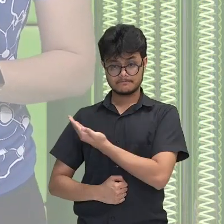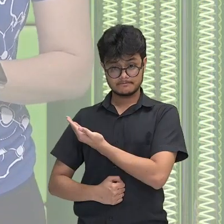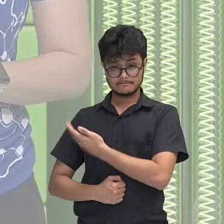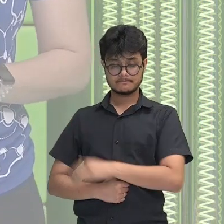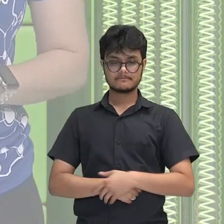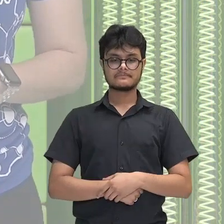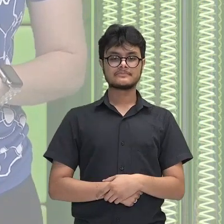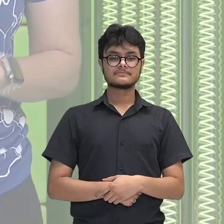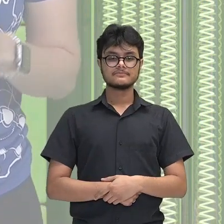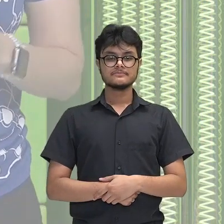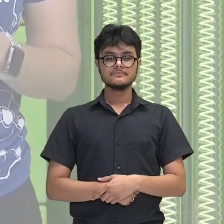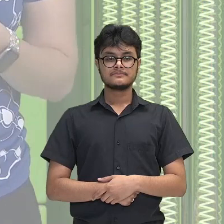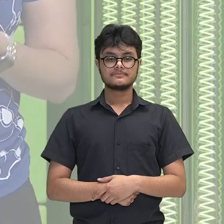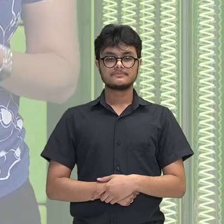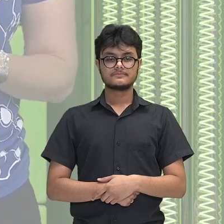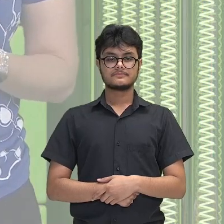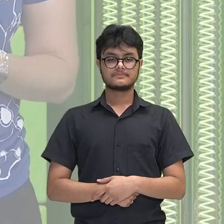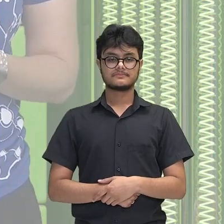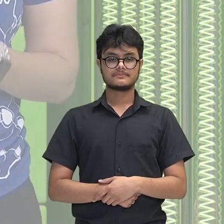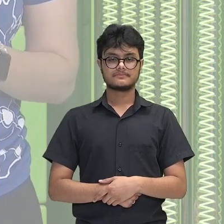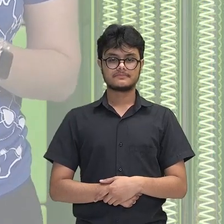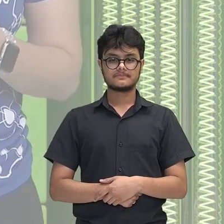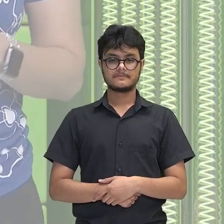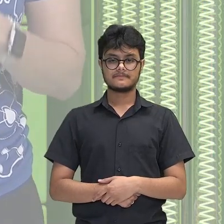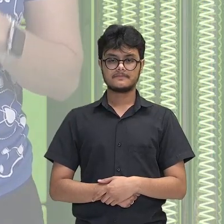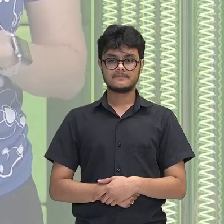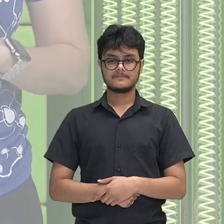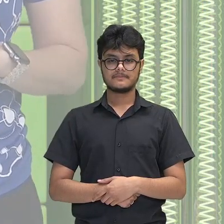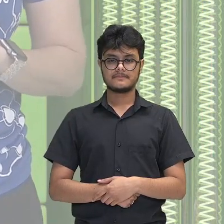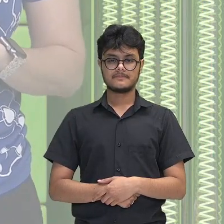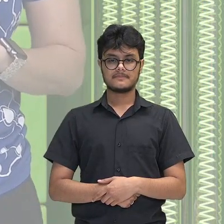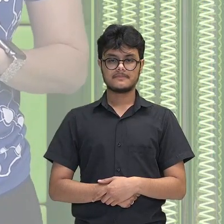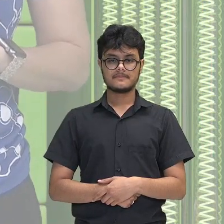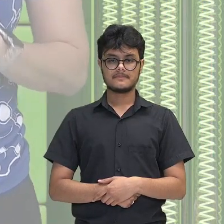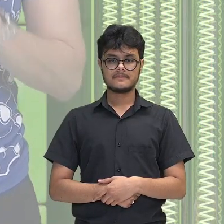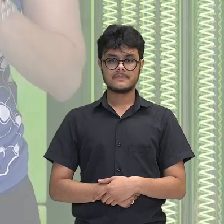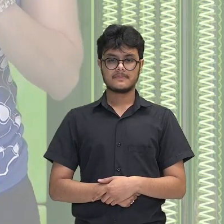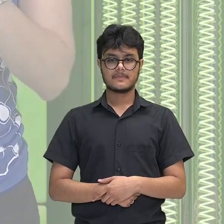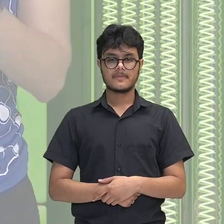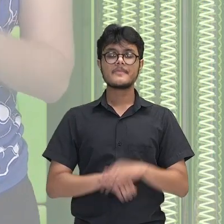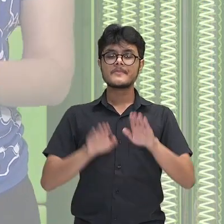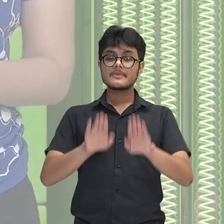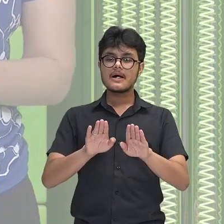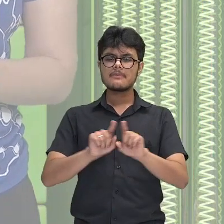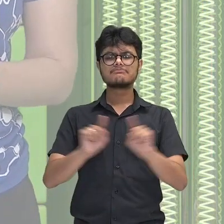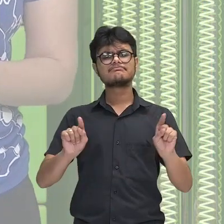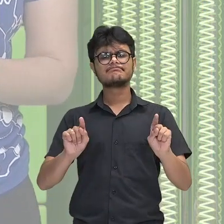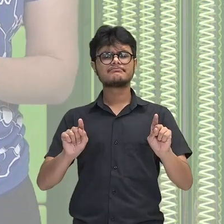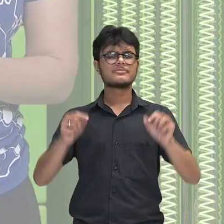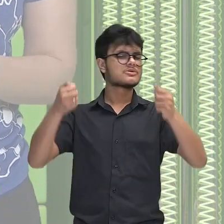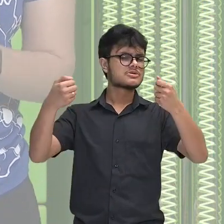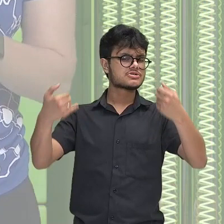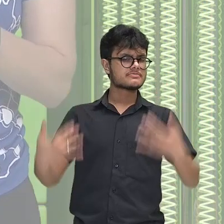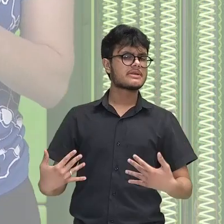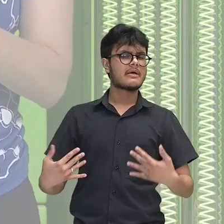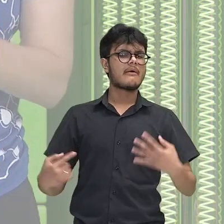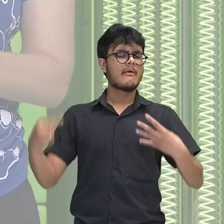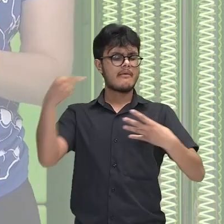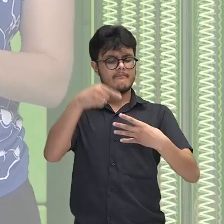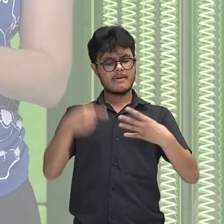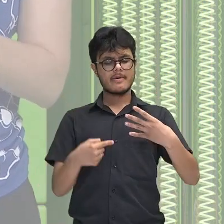compressão, nós temos a combustão e a exaustão. Mas para explicar melhor para vocês